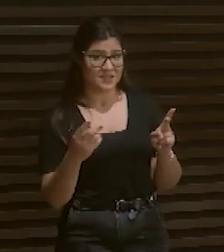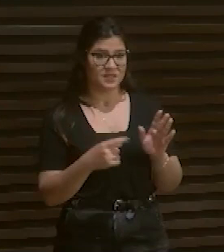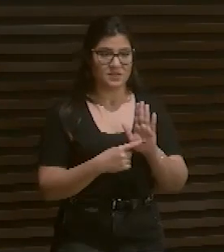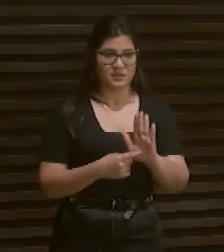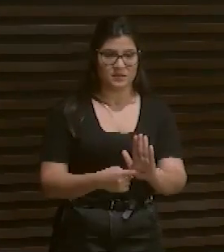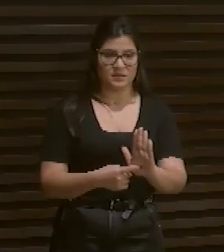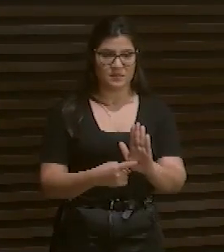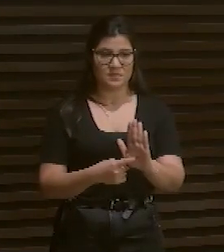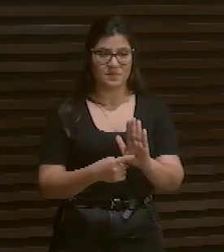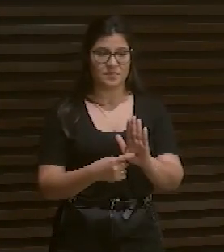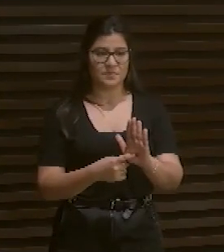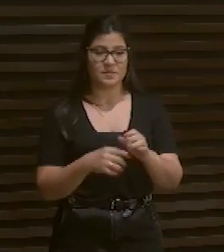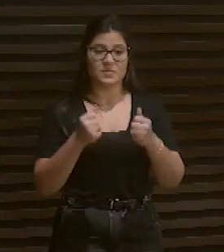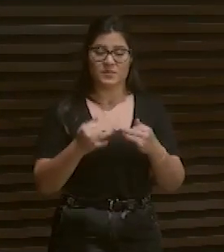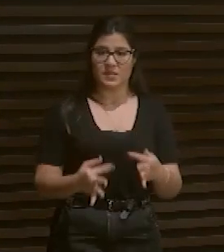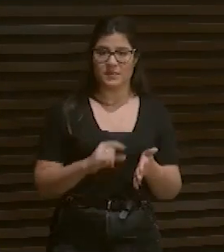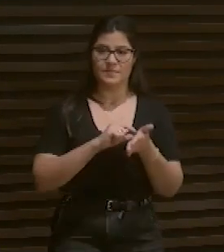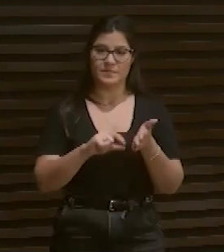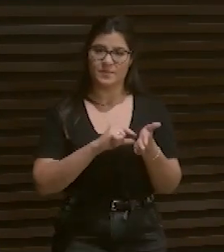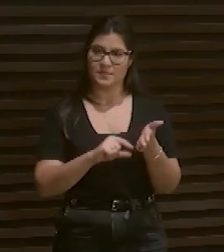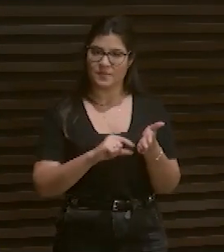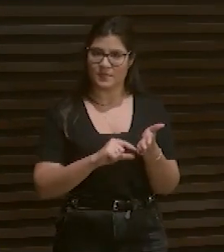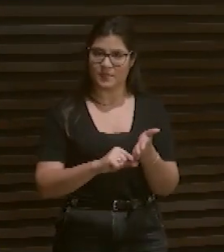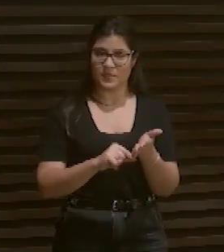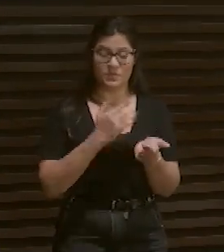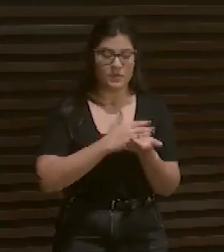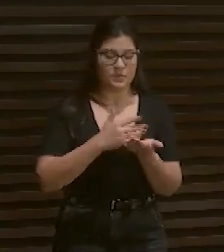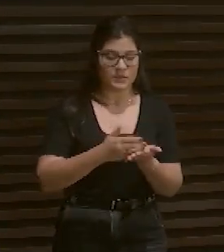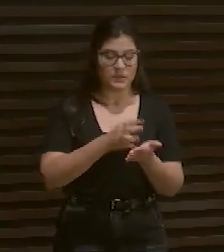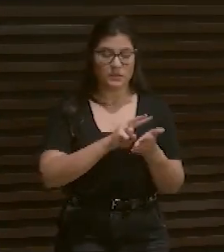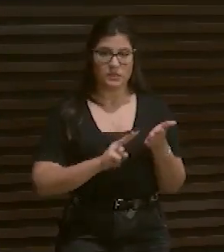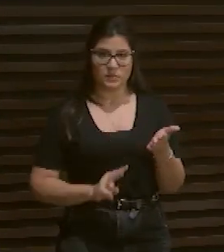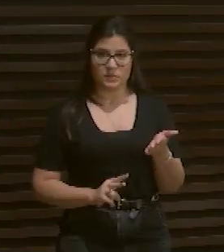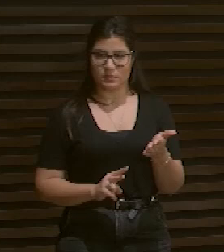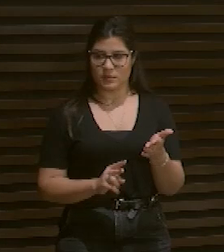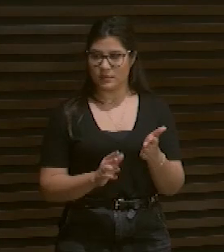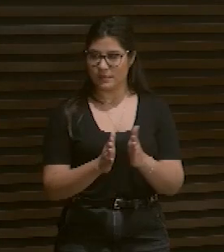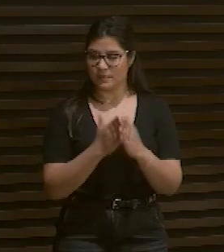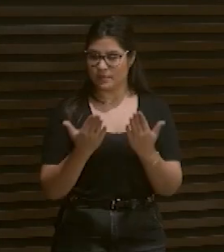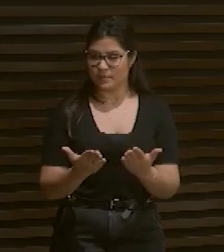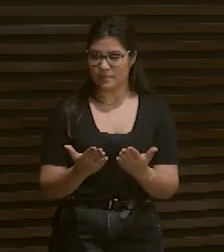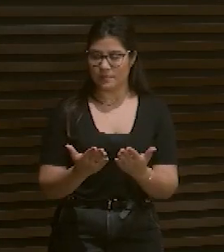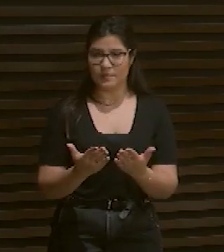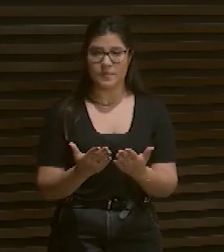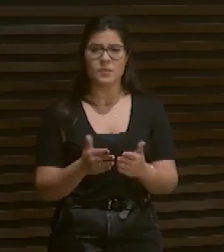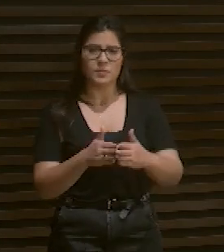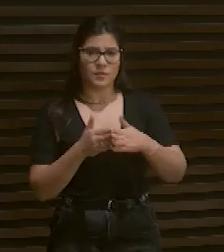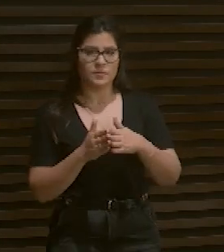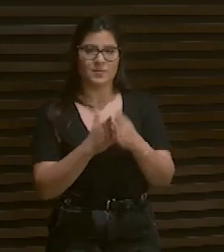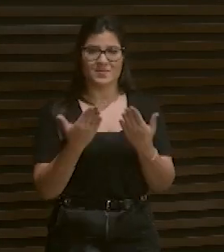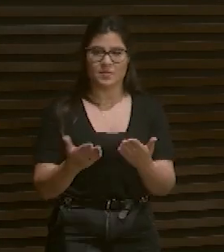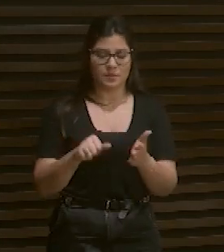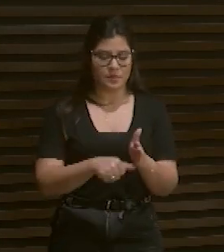verso dessa passagem, e nós iniciaremos fazendo a leitura dessa passagem. Então peço para que você abra a sua Bíblia já, em